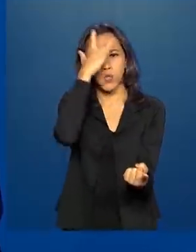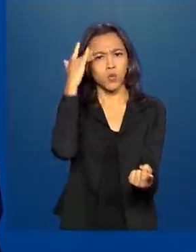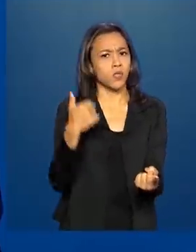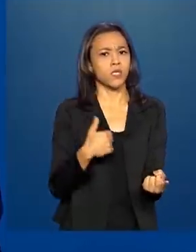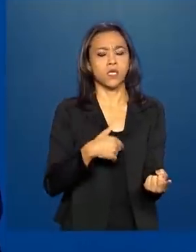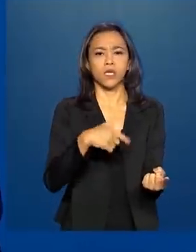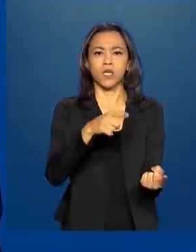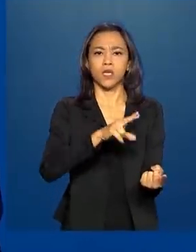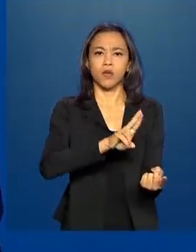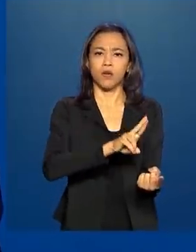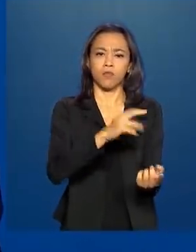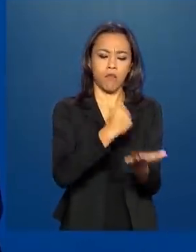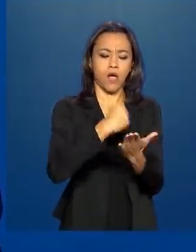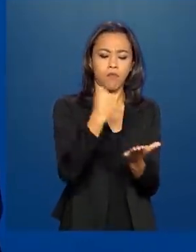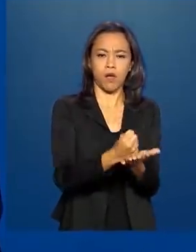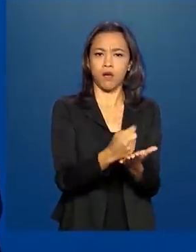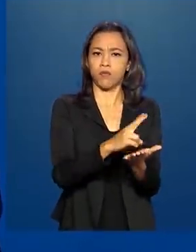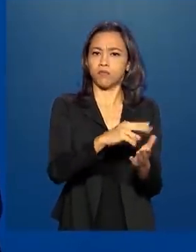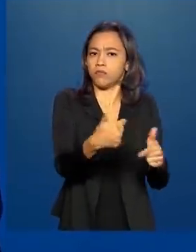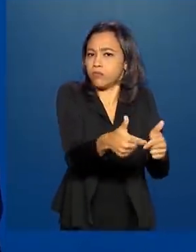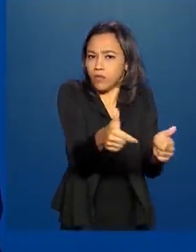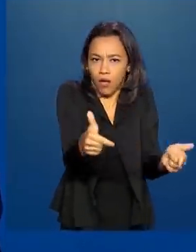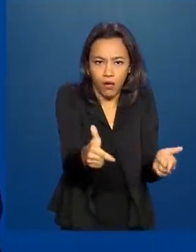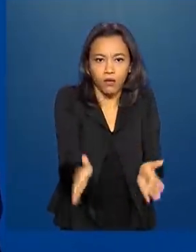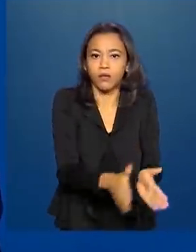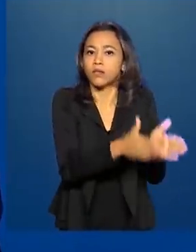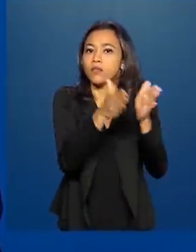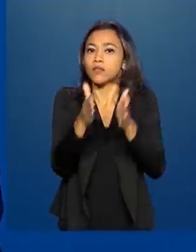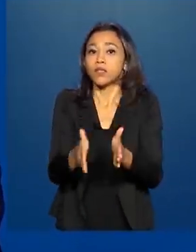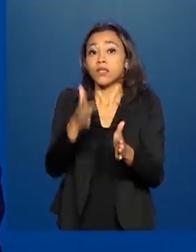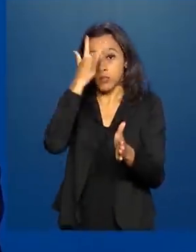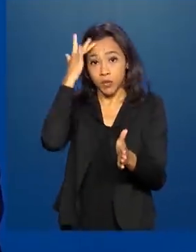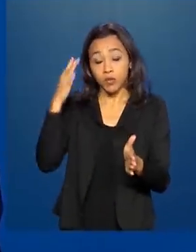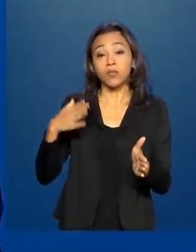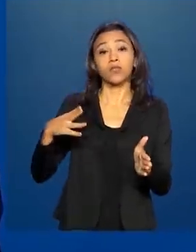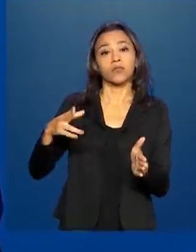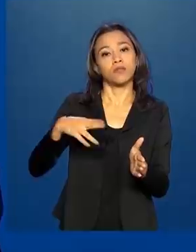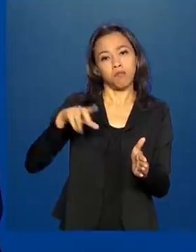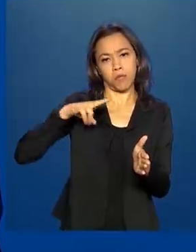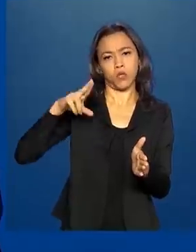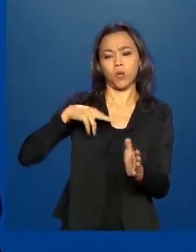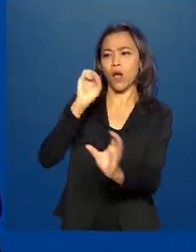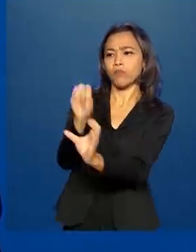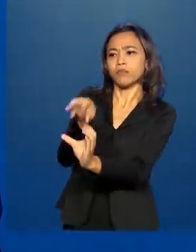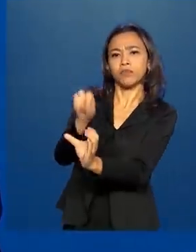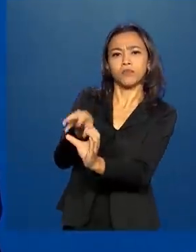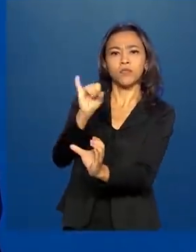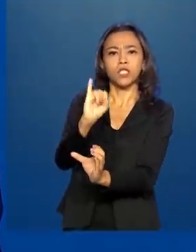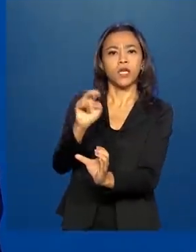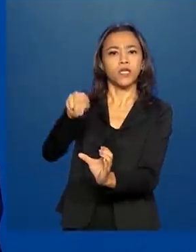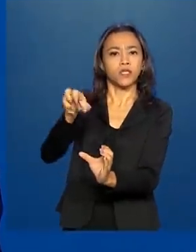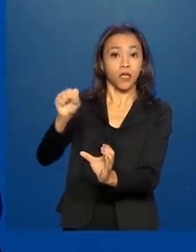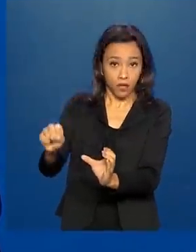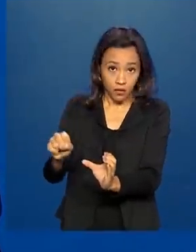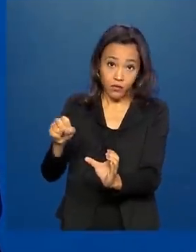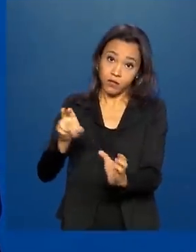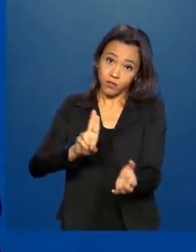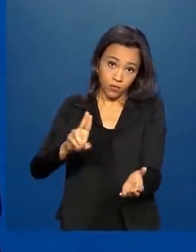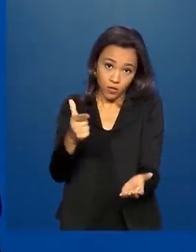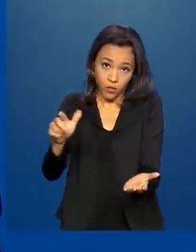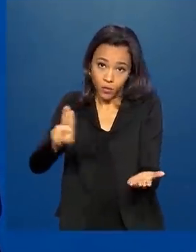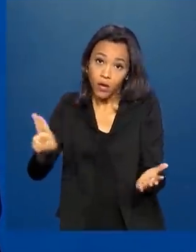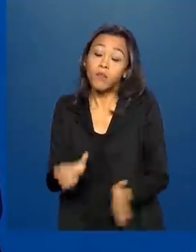não estão no Cadastro Único, os contribuintes individuais ao INSS e o